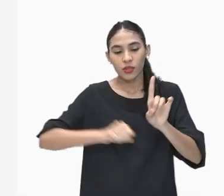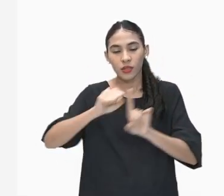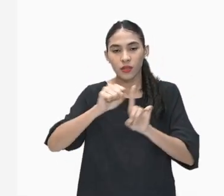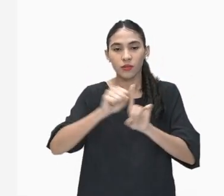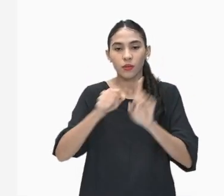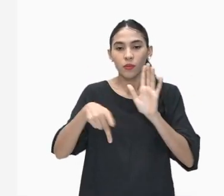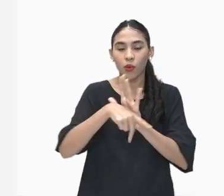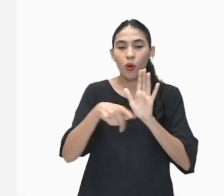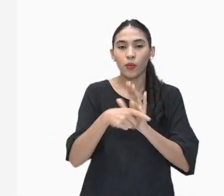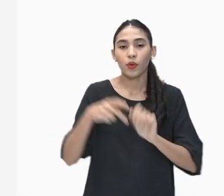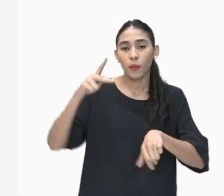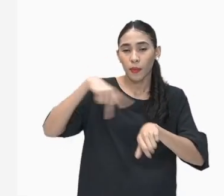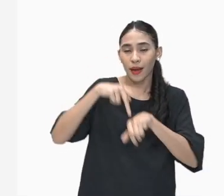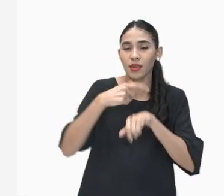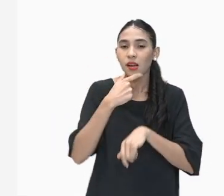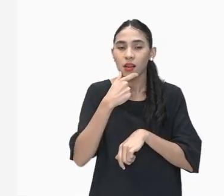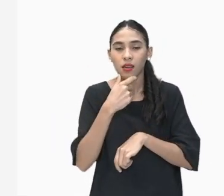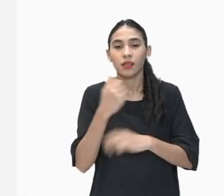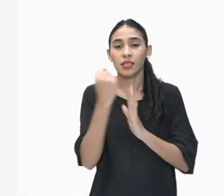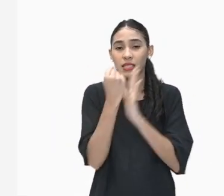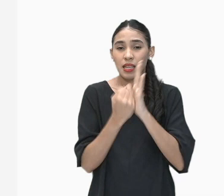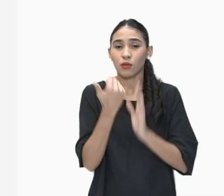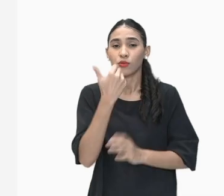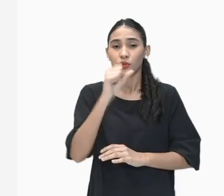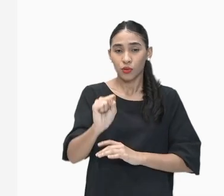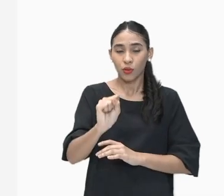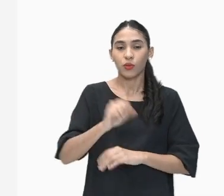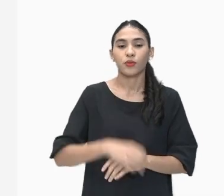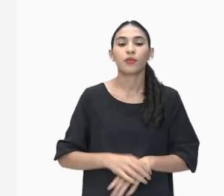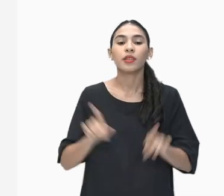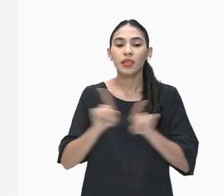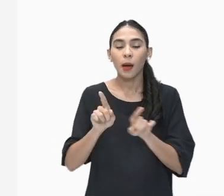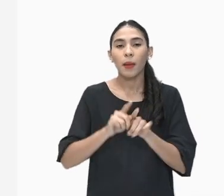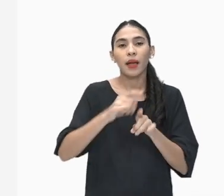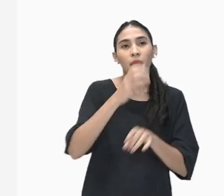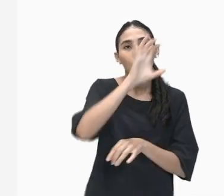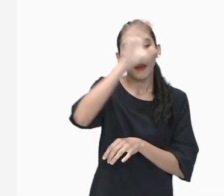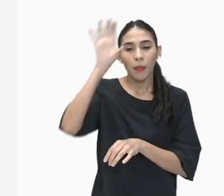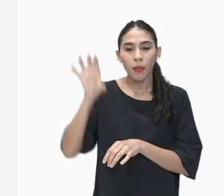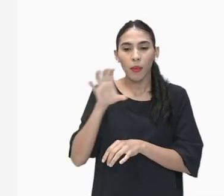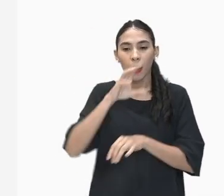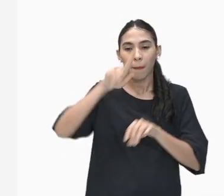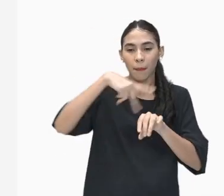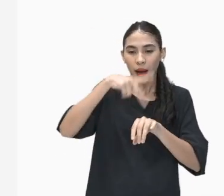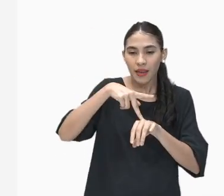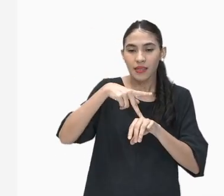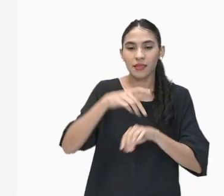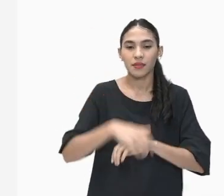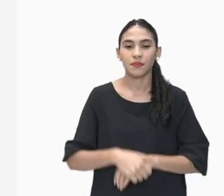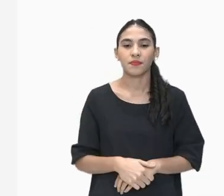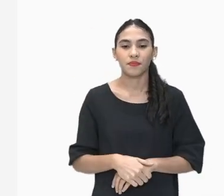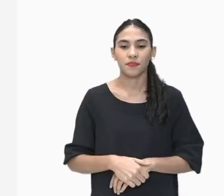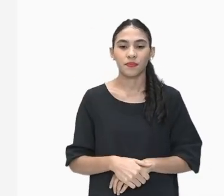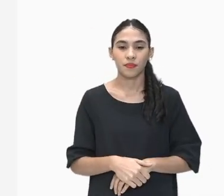Inglaterra do século XVIII e, posteriormente, em outros países da Europa Ocidental e do mundo. não é